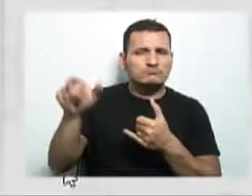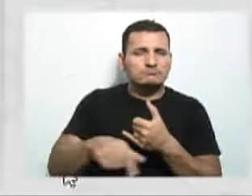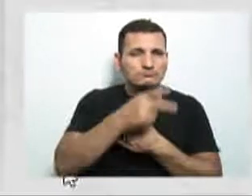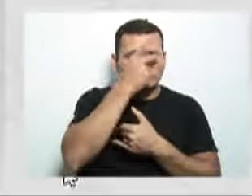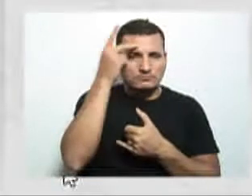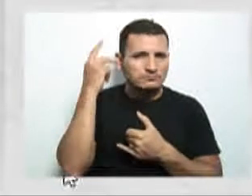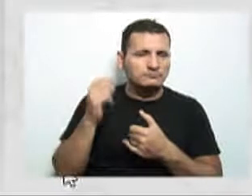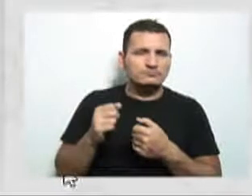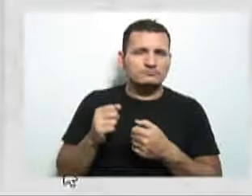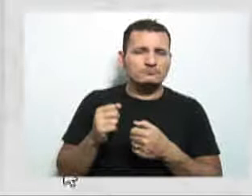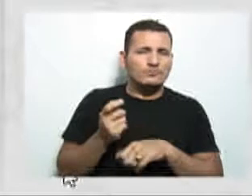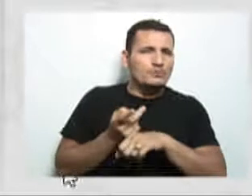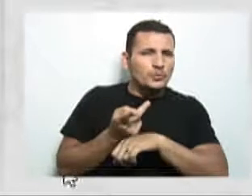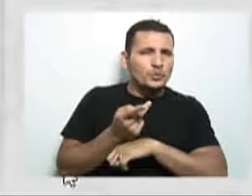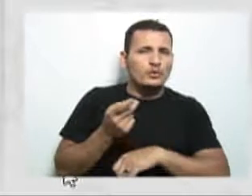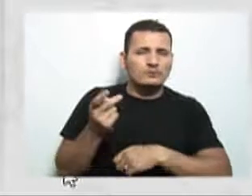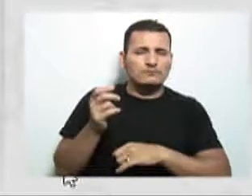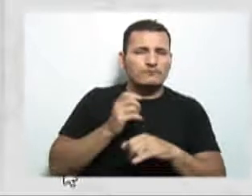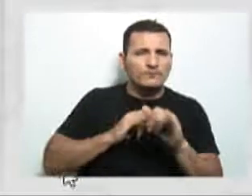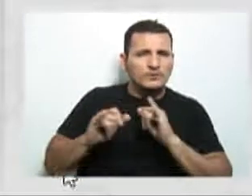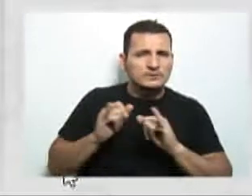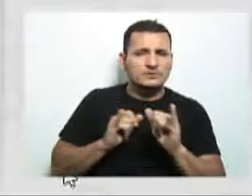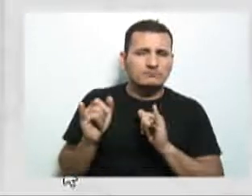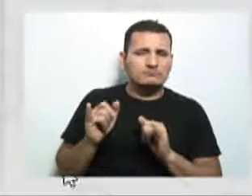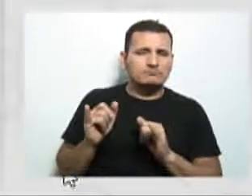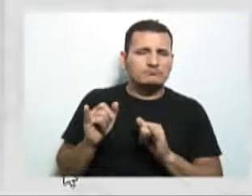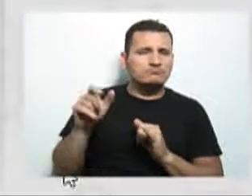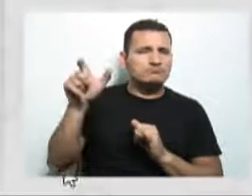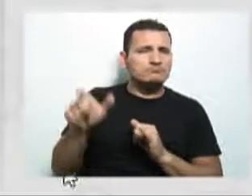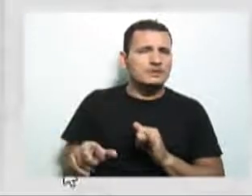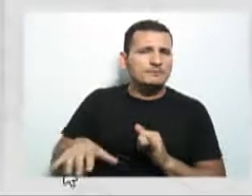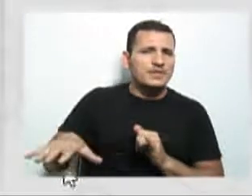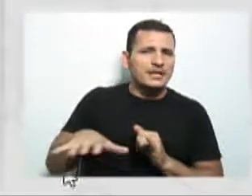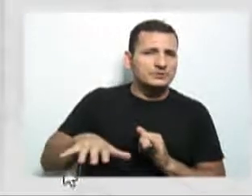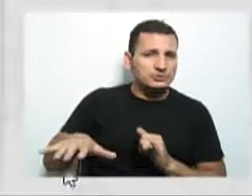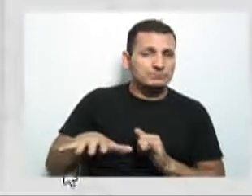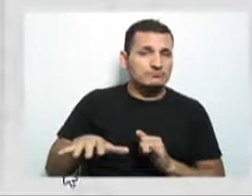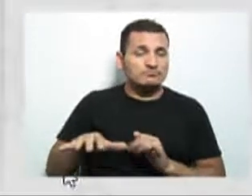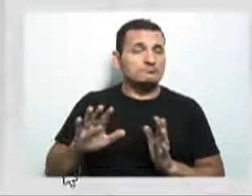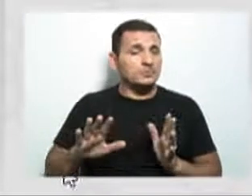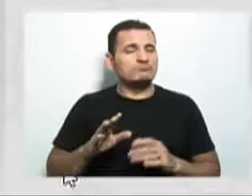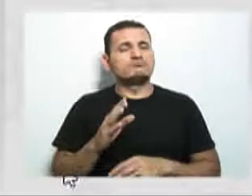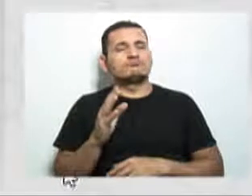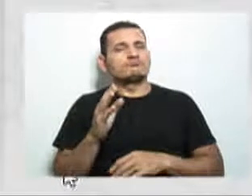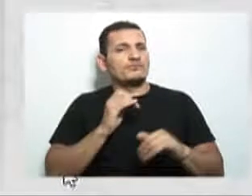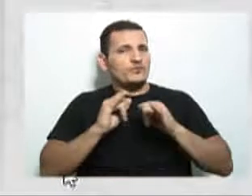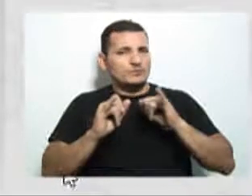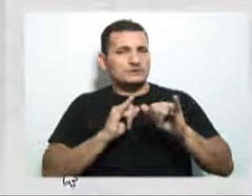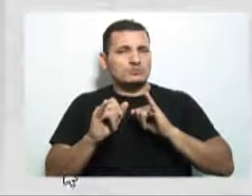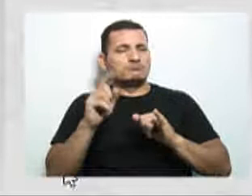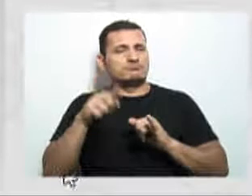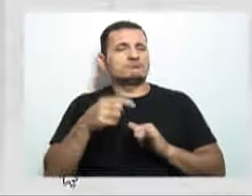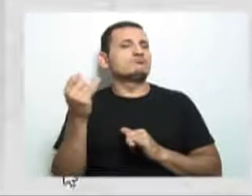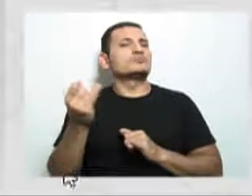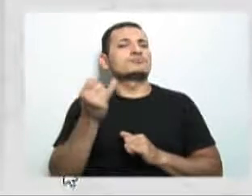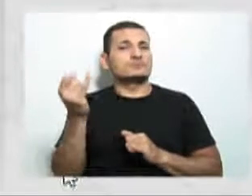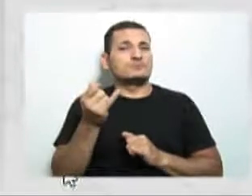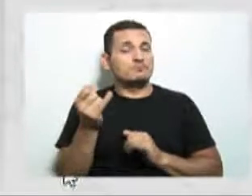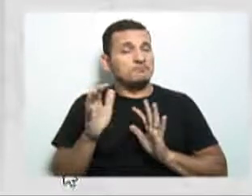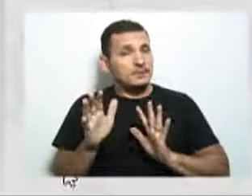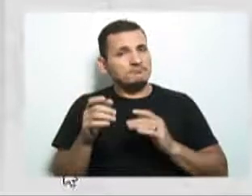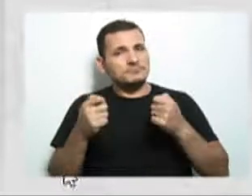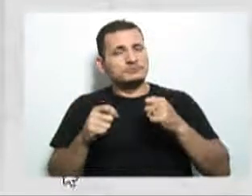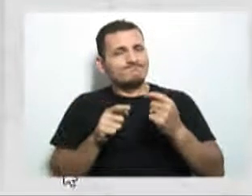Enfim, informação nunca é demais, desde que seja voltada para aquilo que você tem como objetivo.